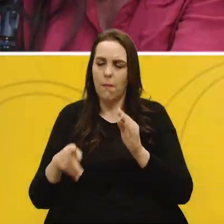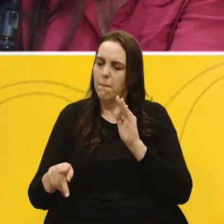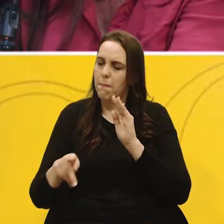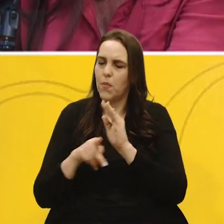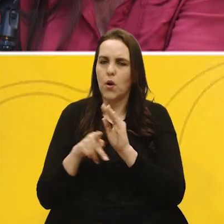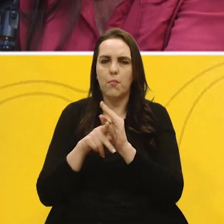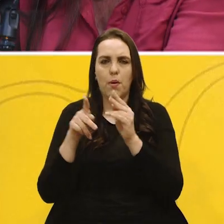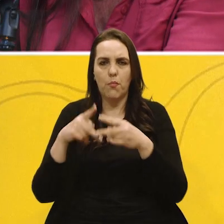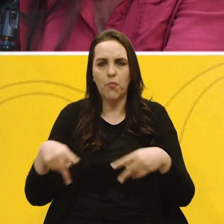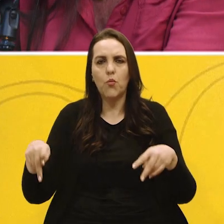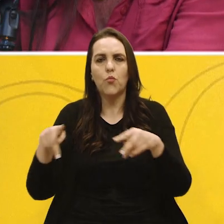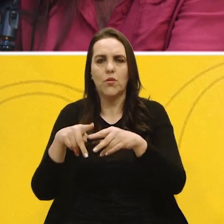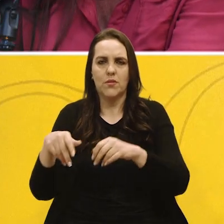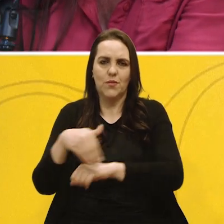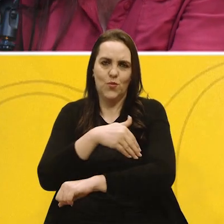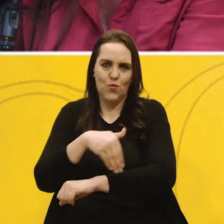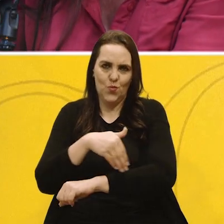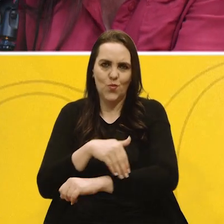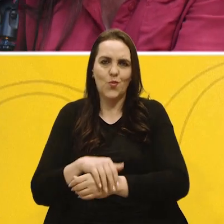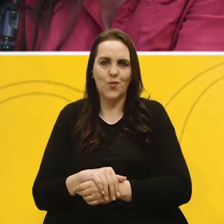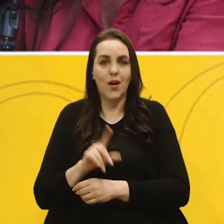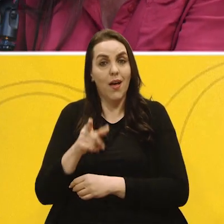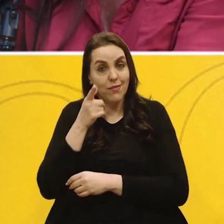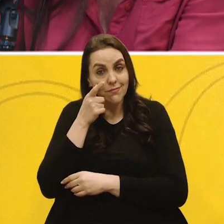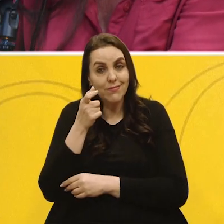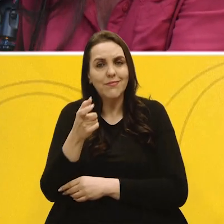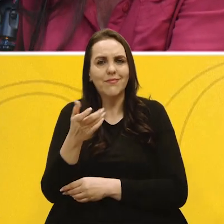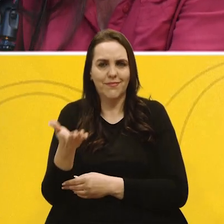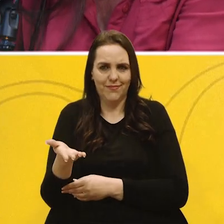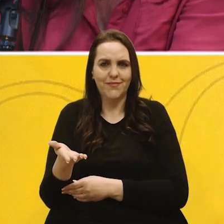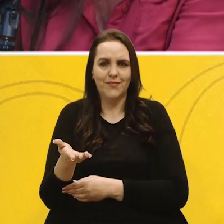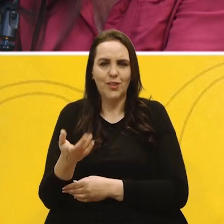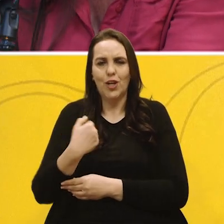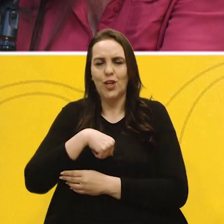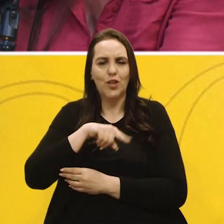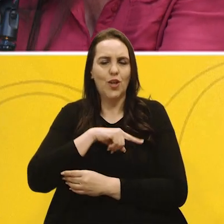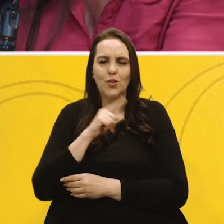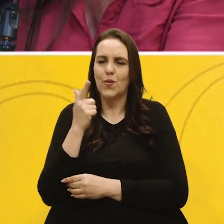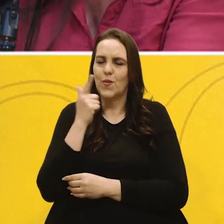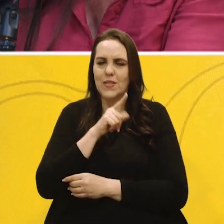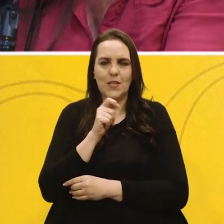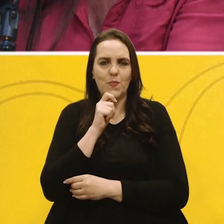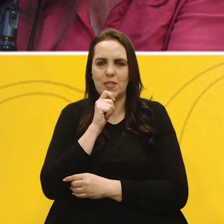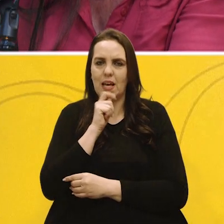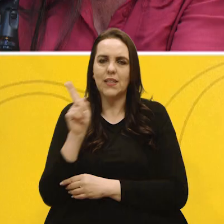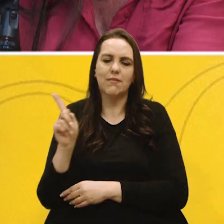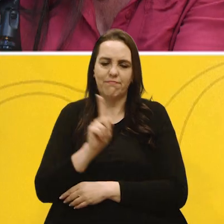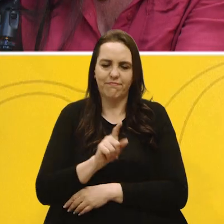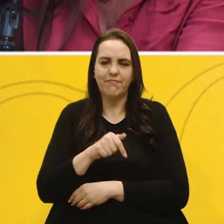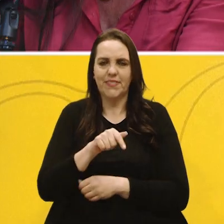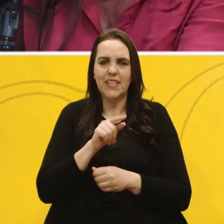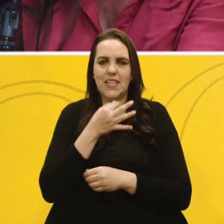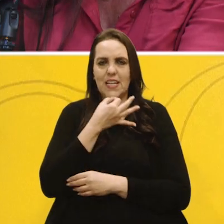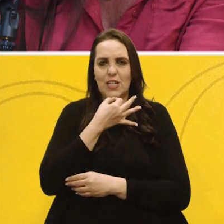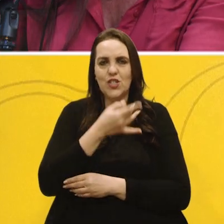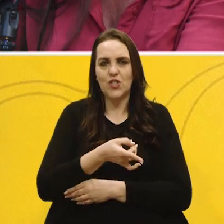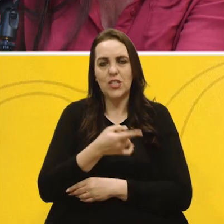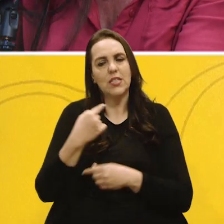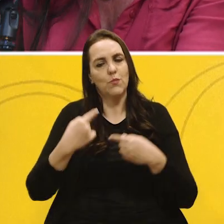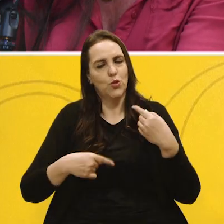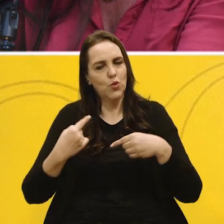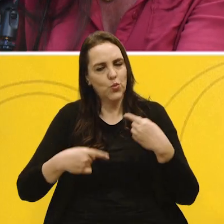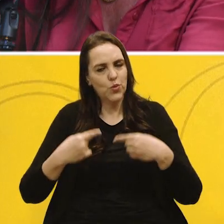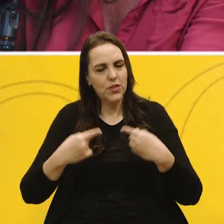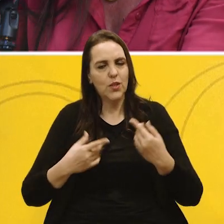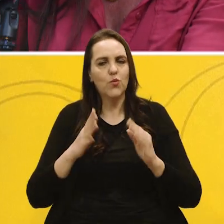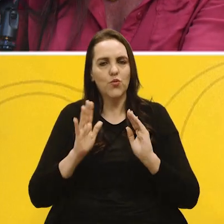destinada para a população em situação de rua. É bem interessante, algo que a gente ainda não conseguiu trazer para o município, mas que a gente está